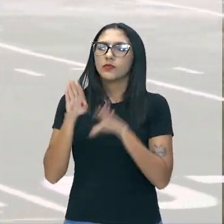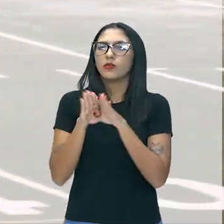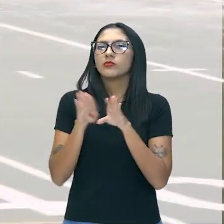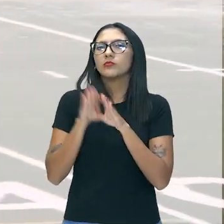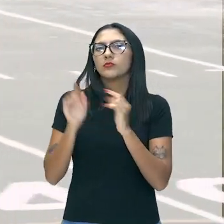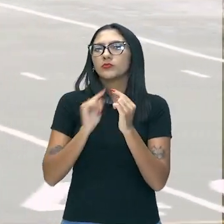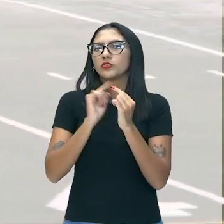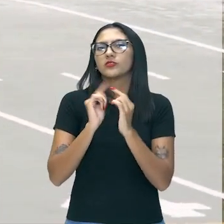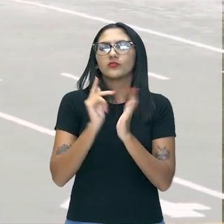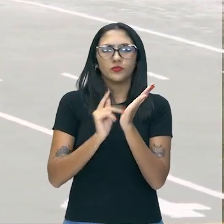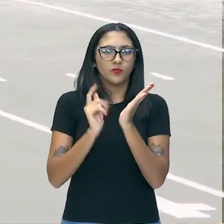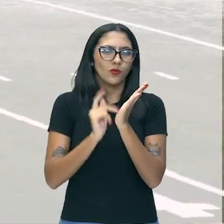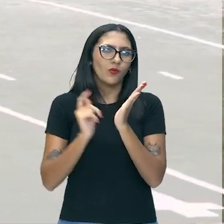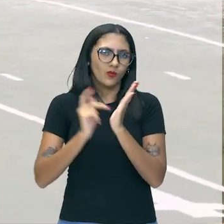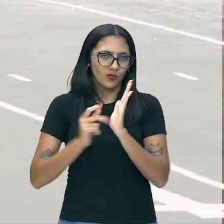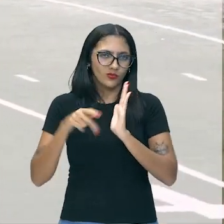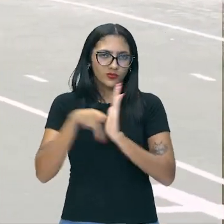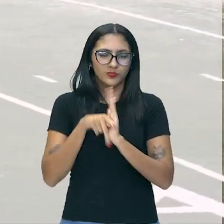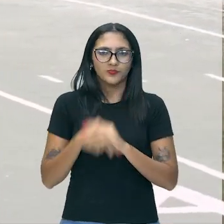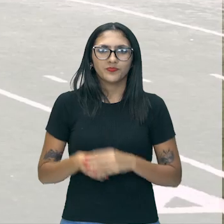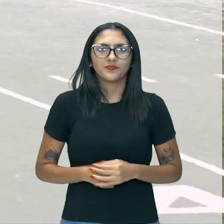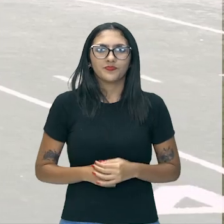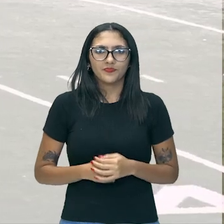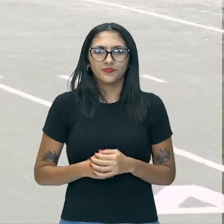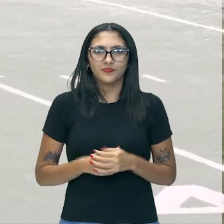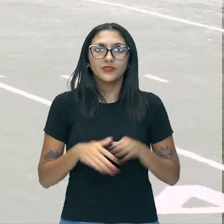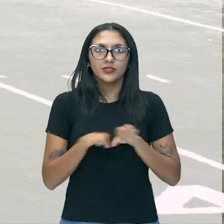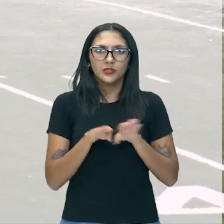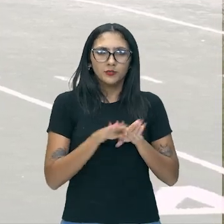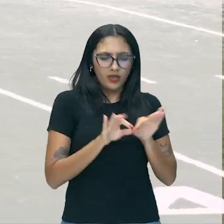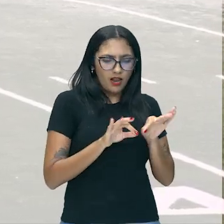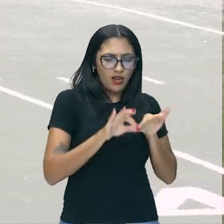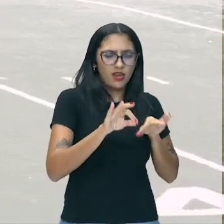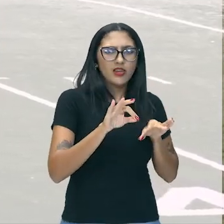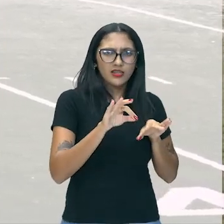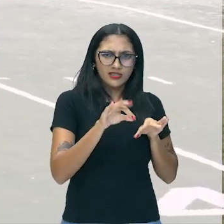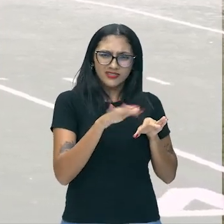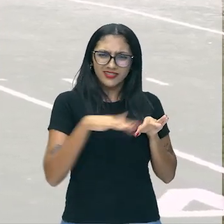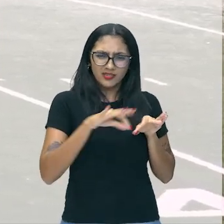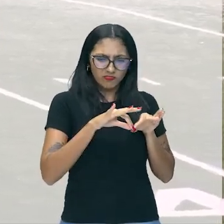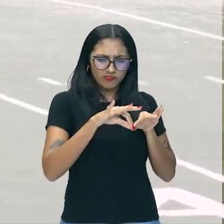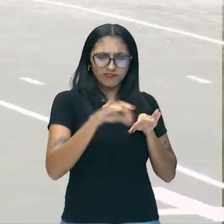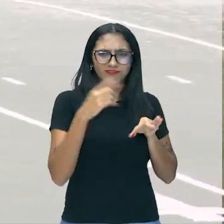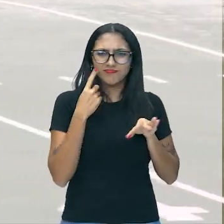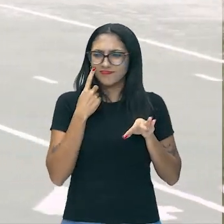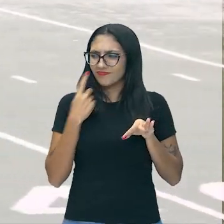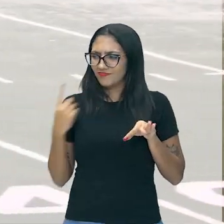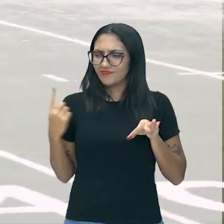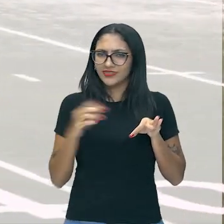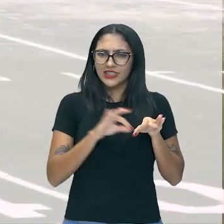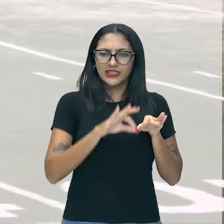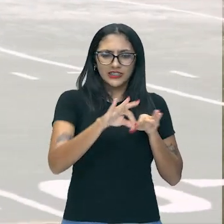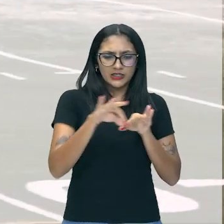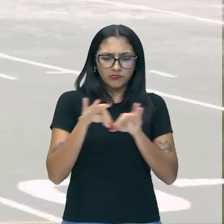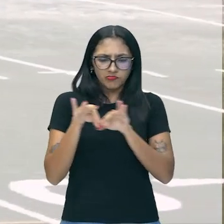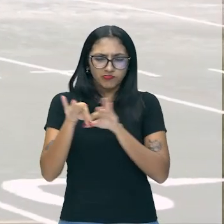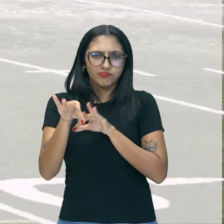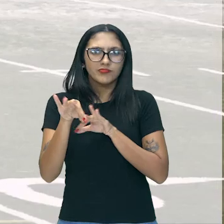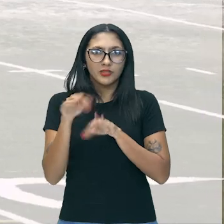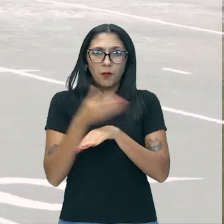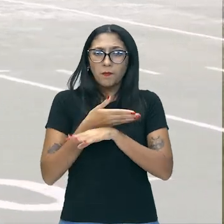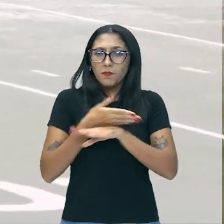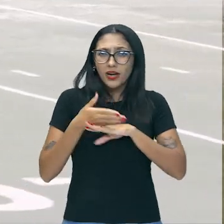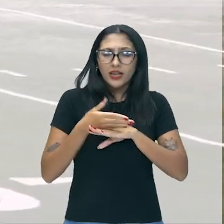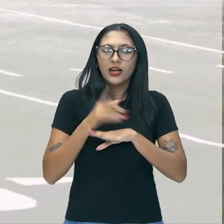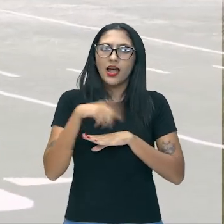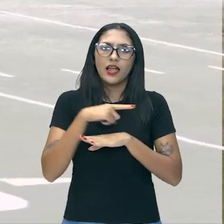durante uma partida, né? Essas linhas brancas aí que representam, né, as jardas. Então, no decorrer